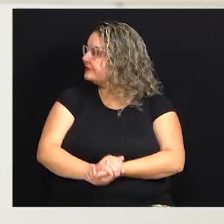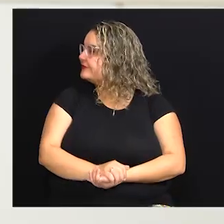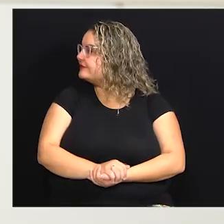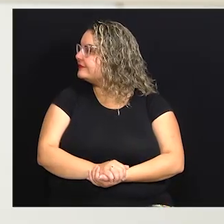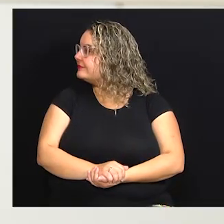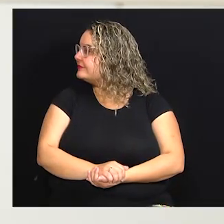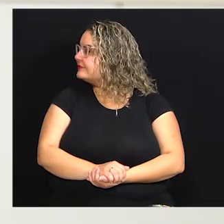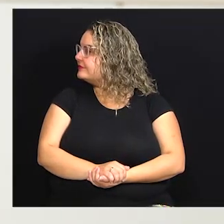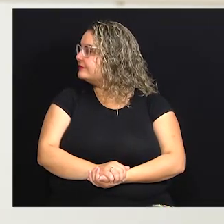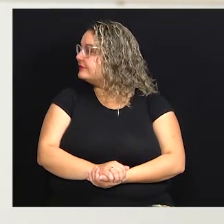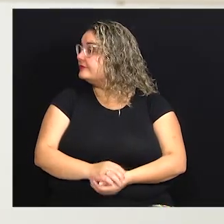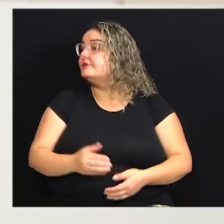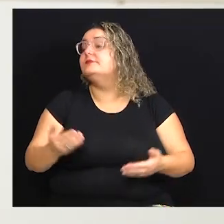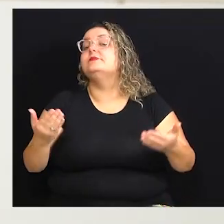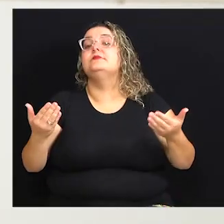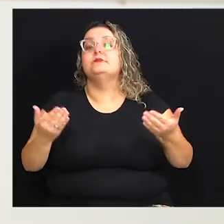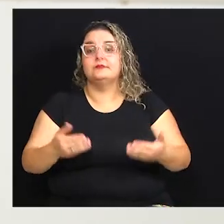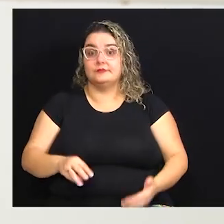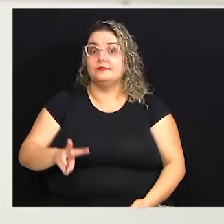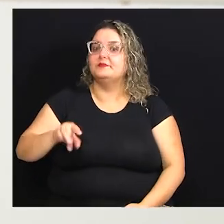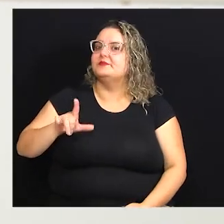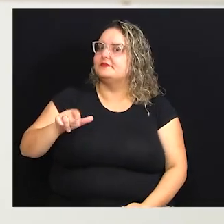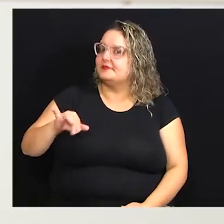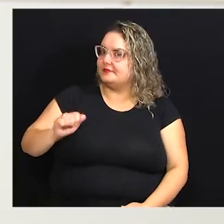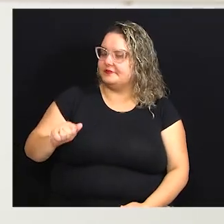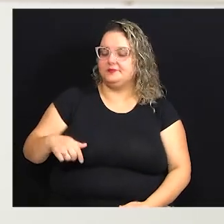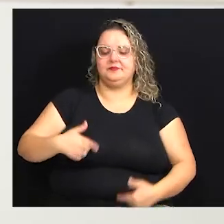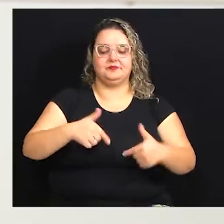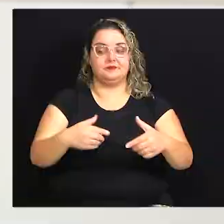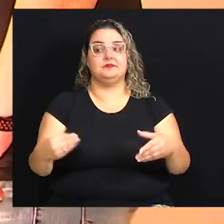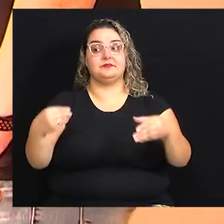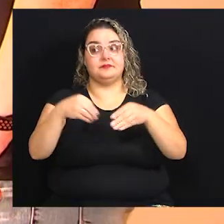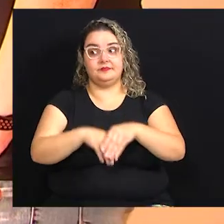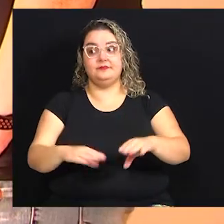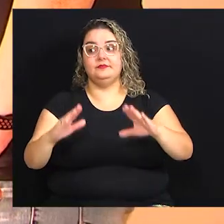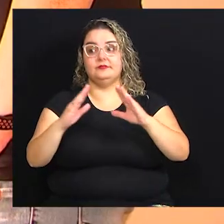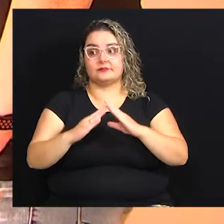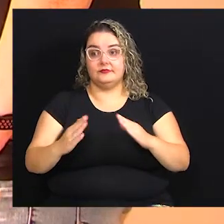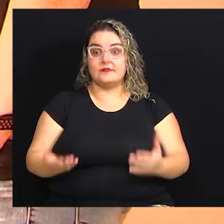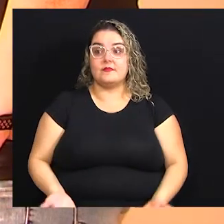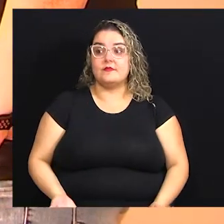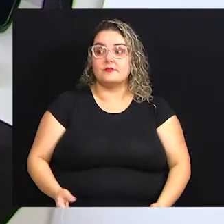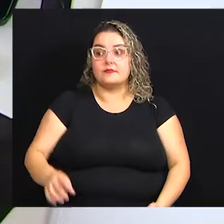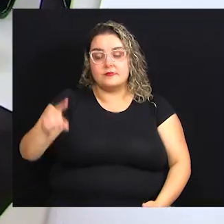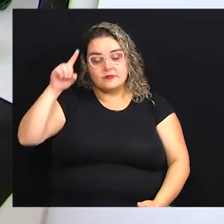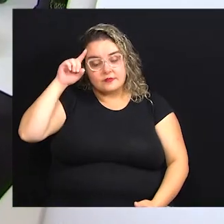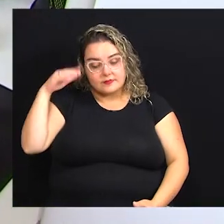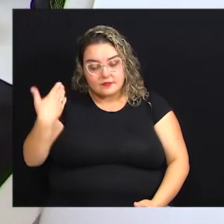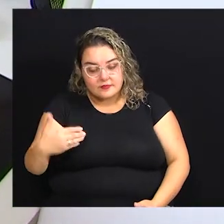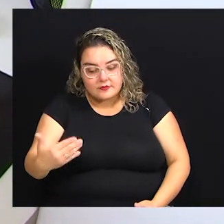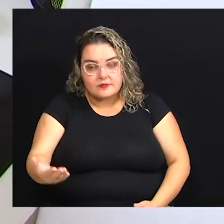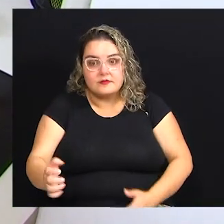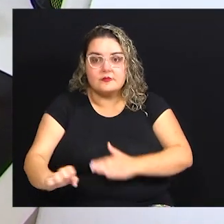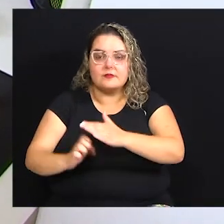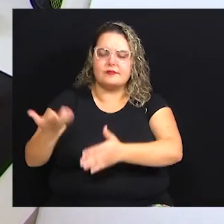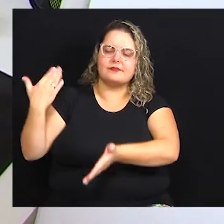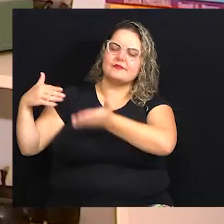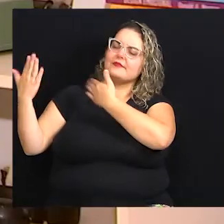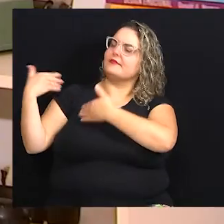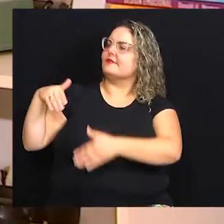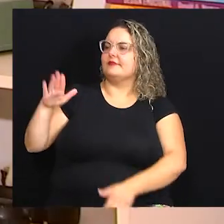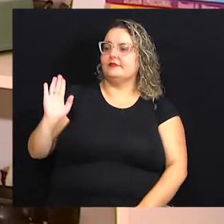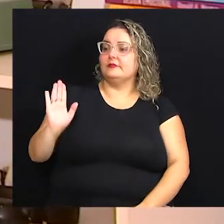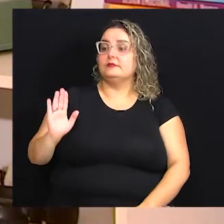funciona. Agora o William só trabalha de casa. Estar todos os dias na empresa faz parte do